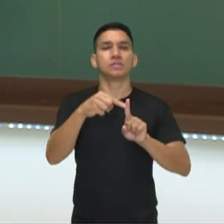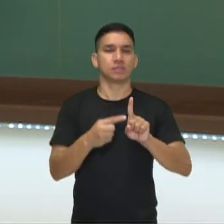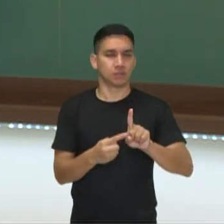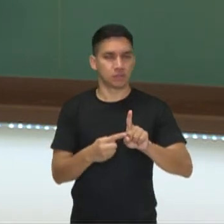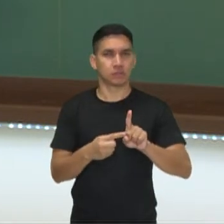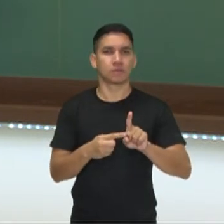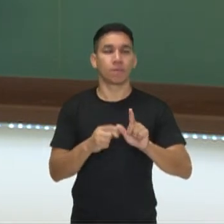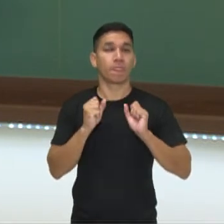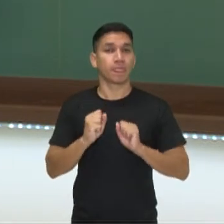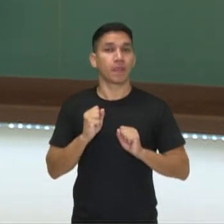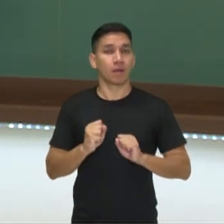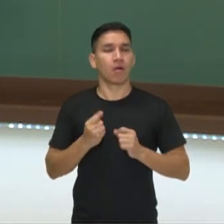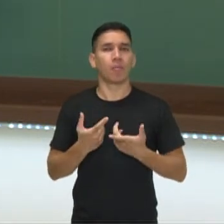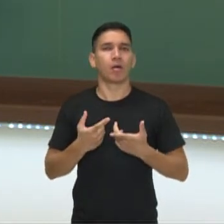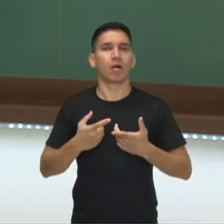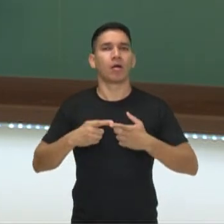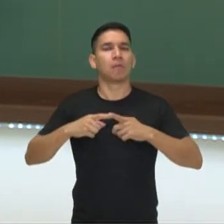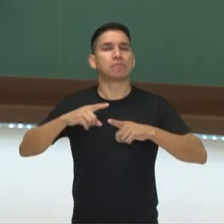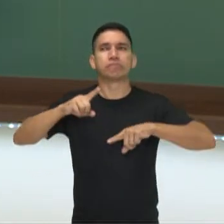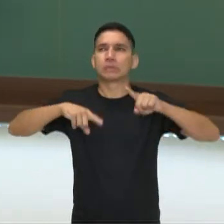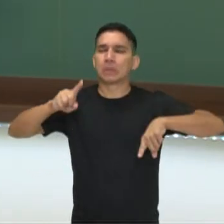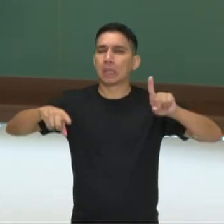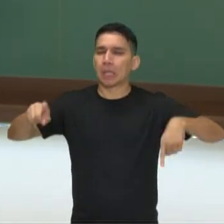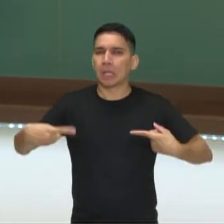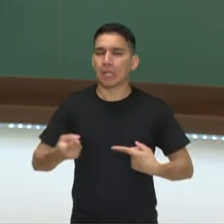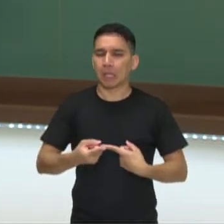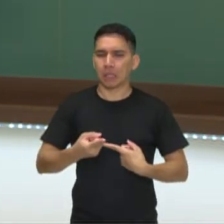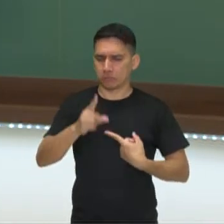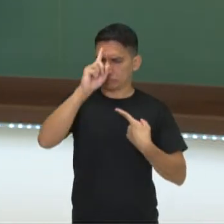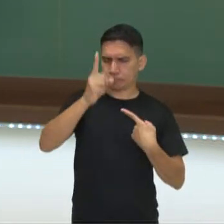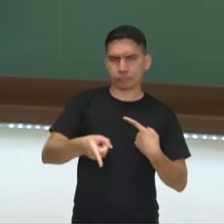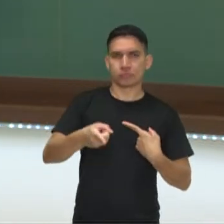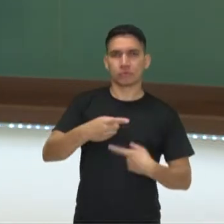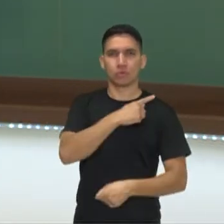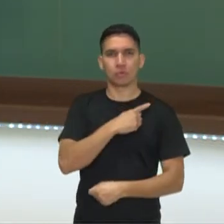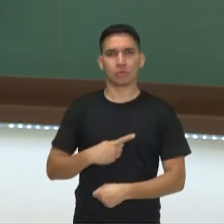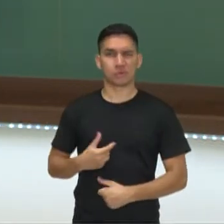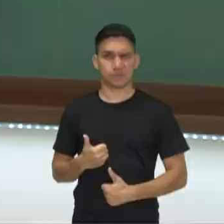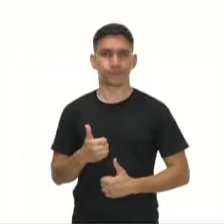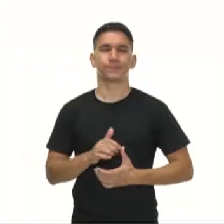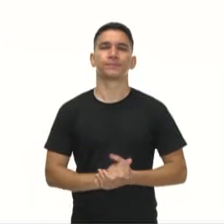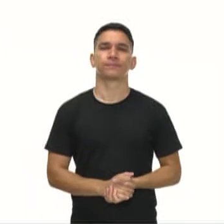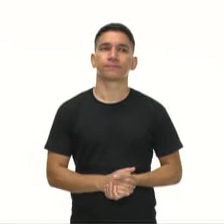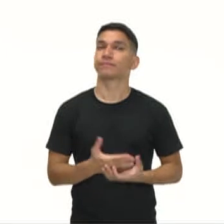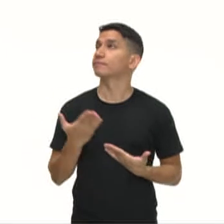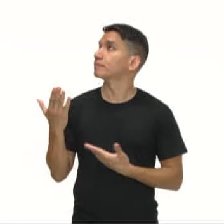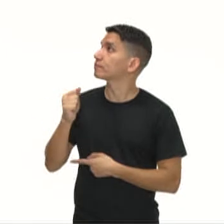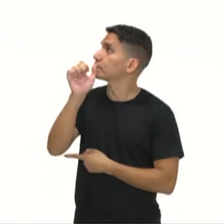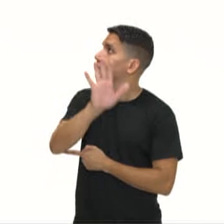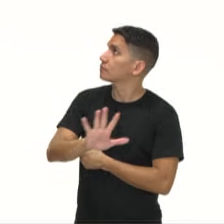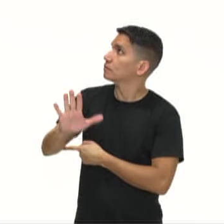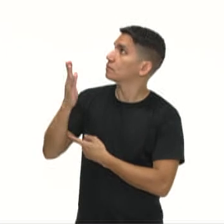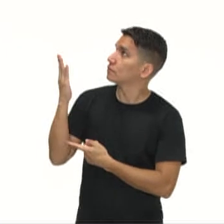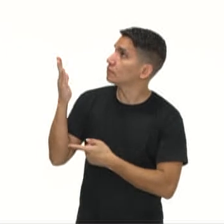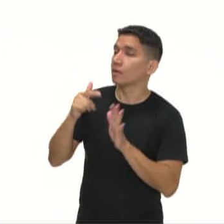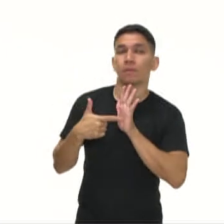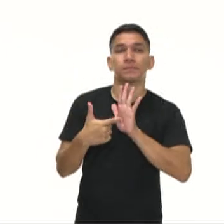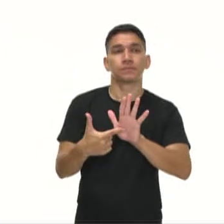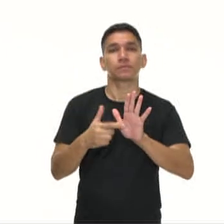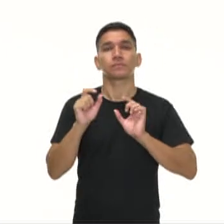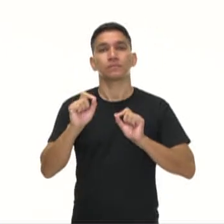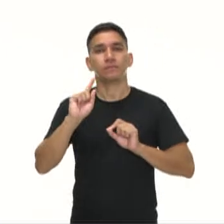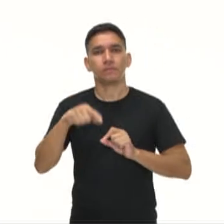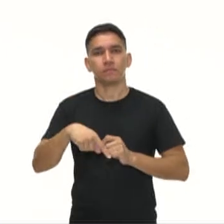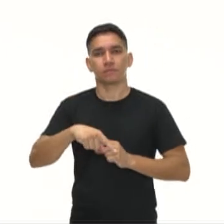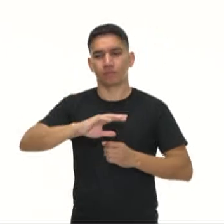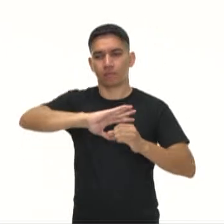né, conturbar, digamos assim, a ordem autoritária. Legal? Então, a imagem aqui, a gente tem a